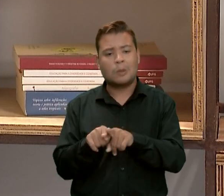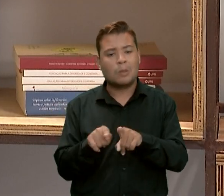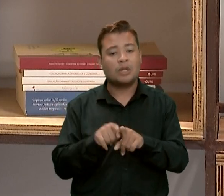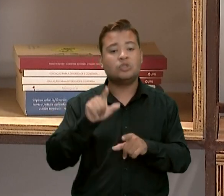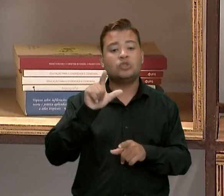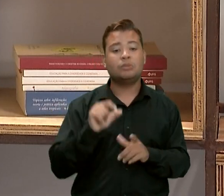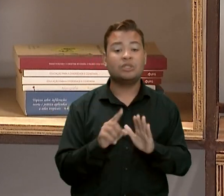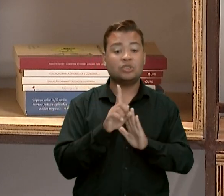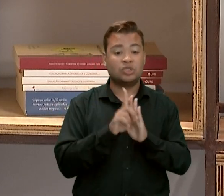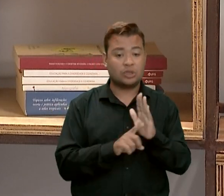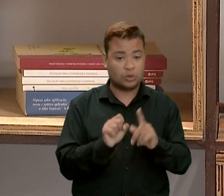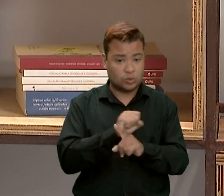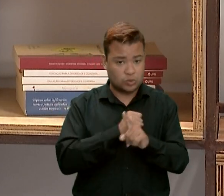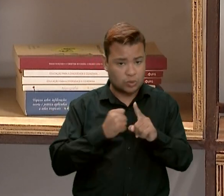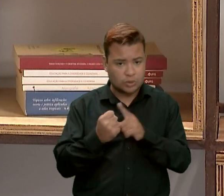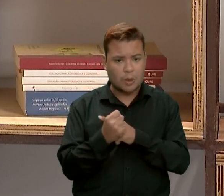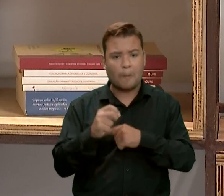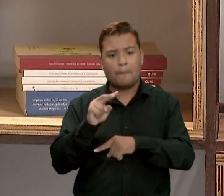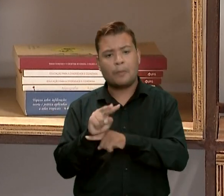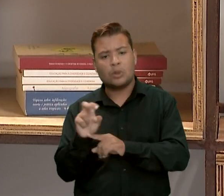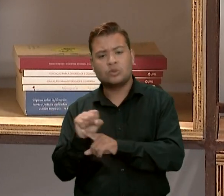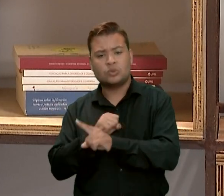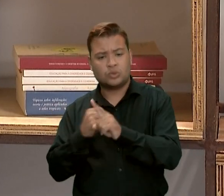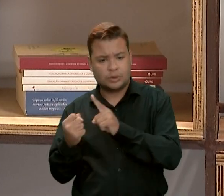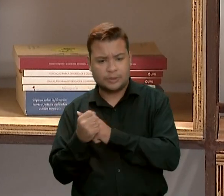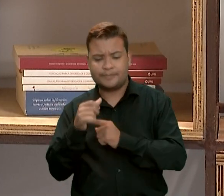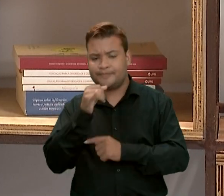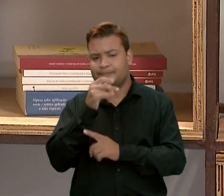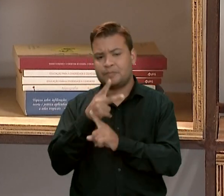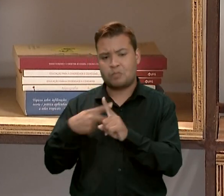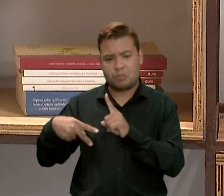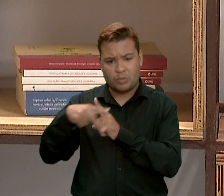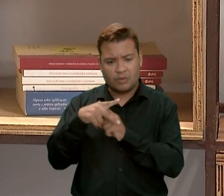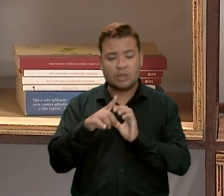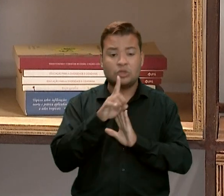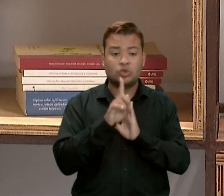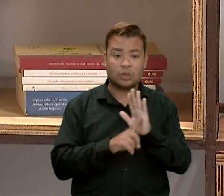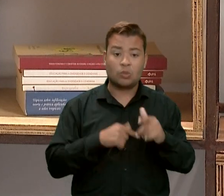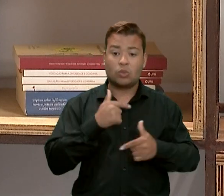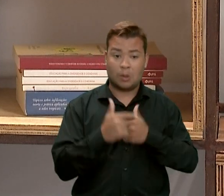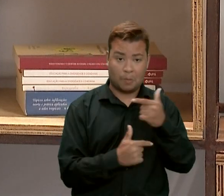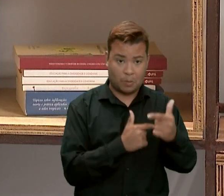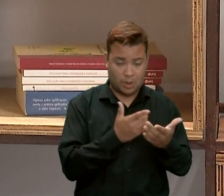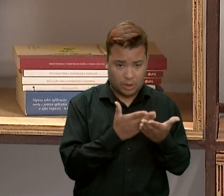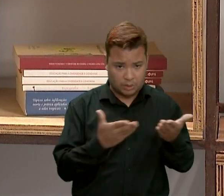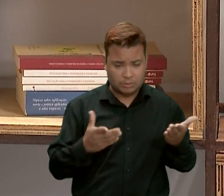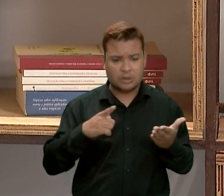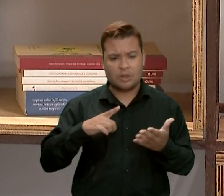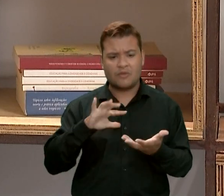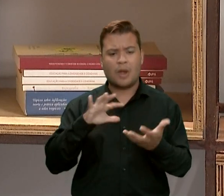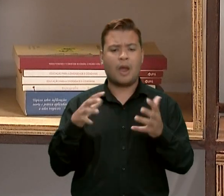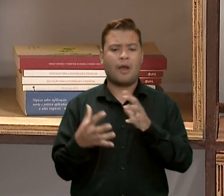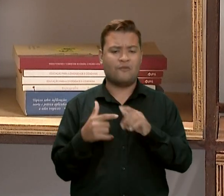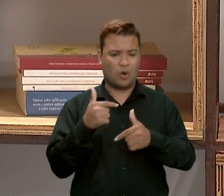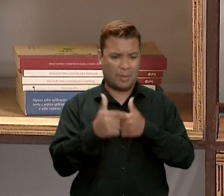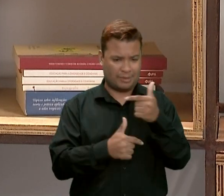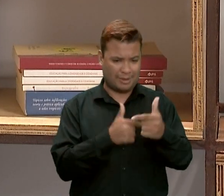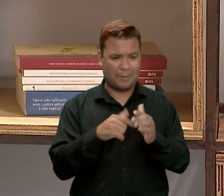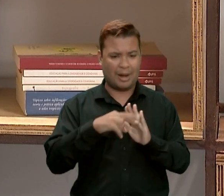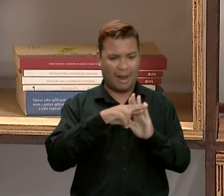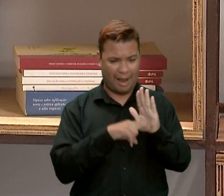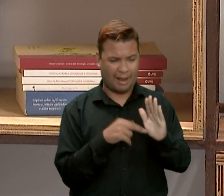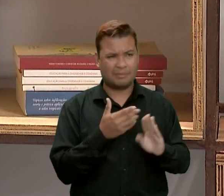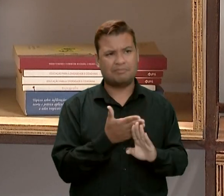dos direitos sociais, da proteção social, como previdência, como direitos trabalhistas. Houve uma reforma trabalhista recentemente